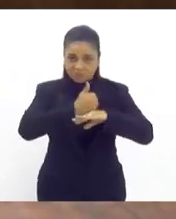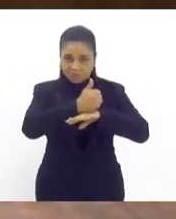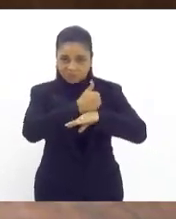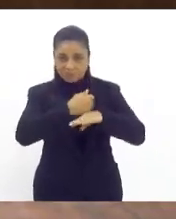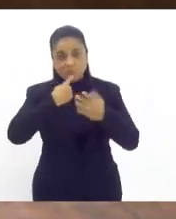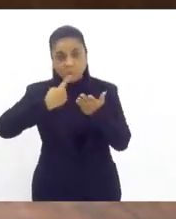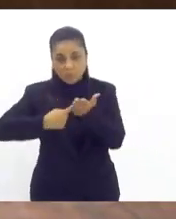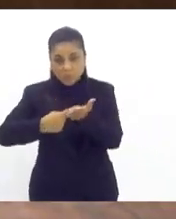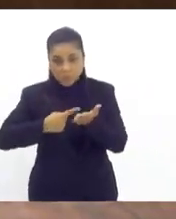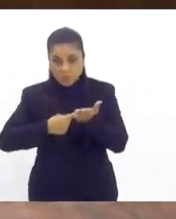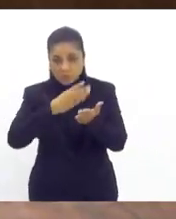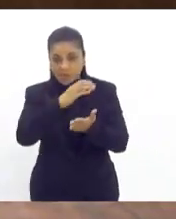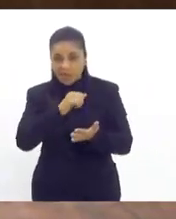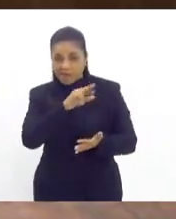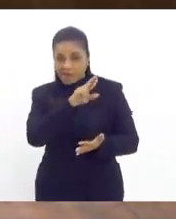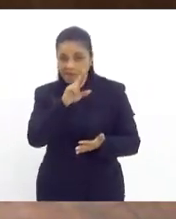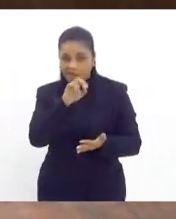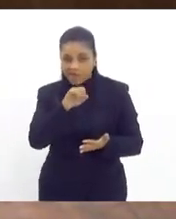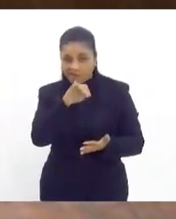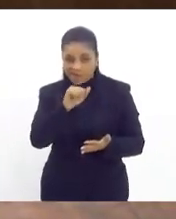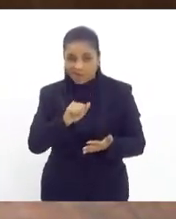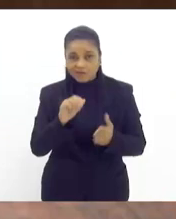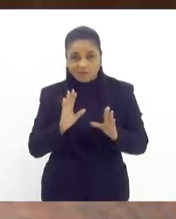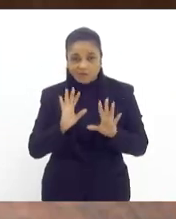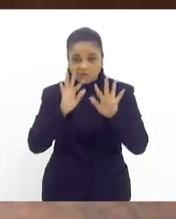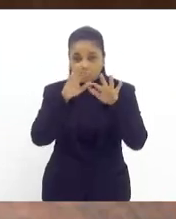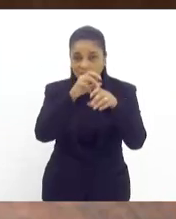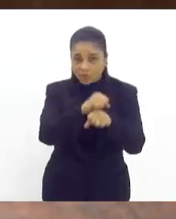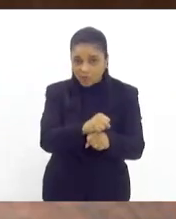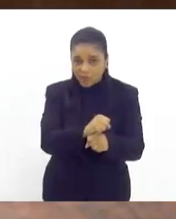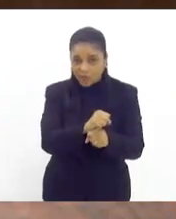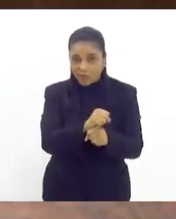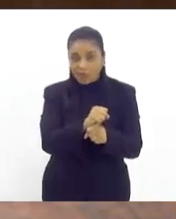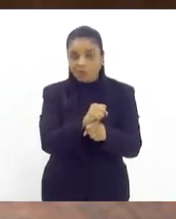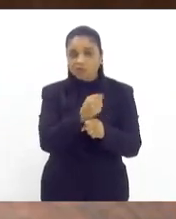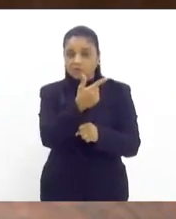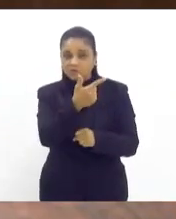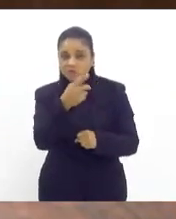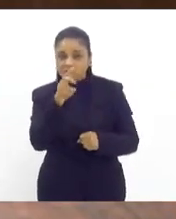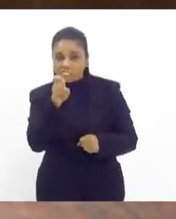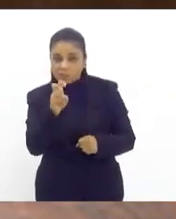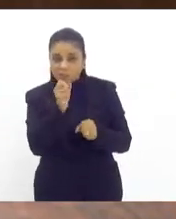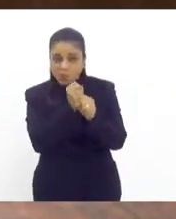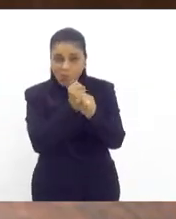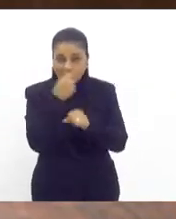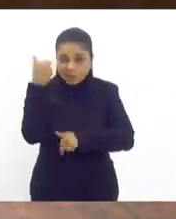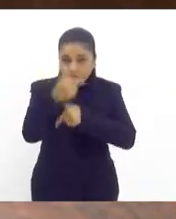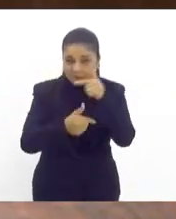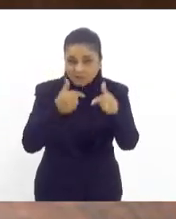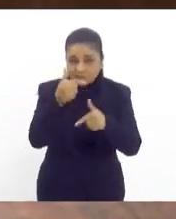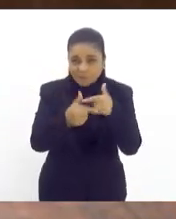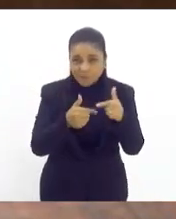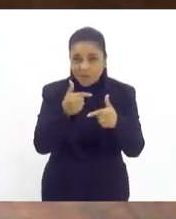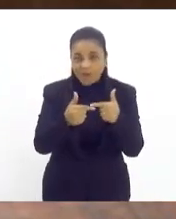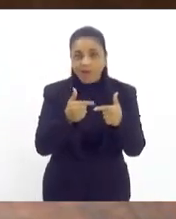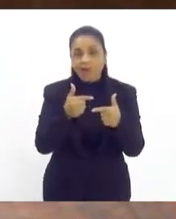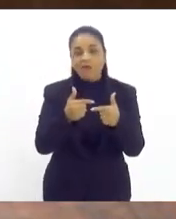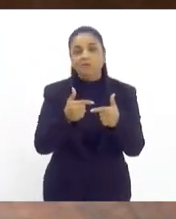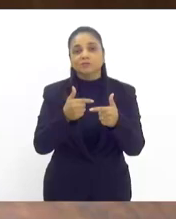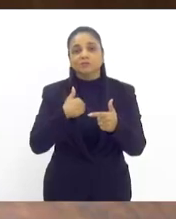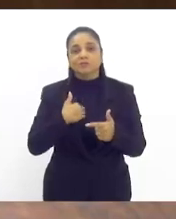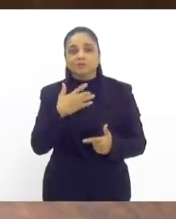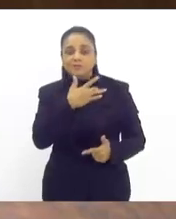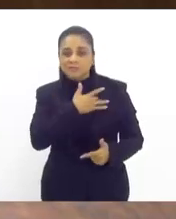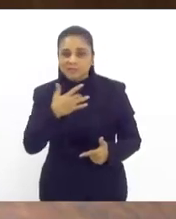uma carreira que ao final de contabilizados dos 25 anos liso entregue perspectiva de por exemplo saúde mental